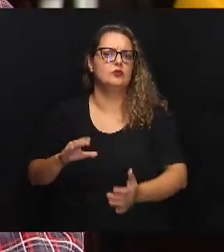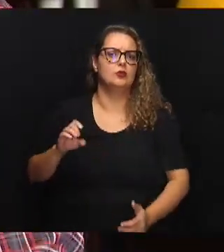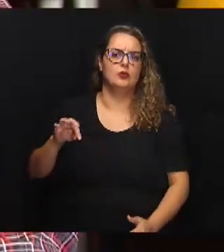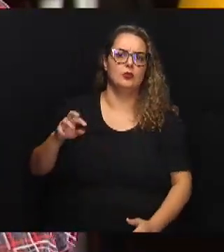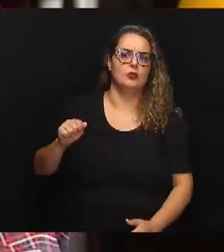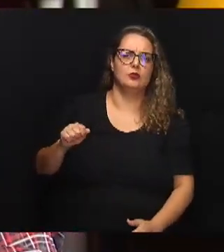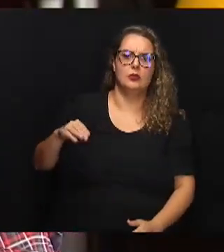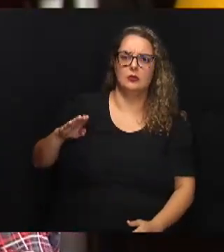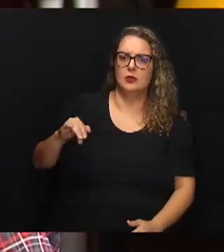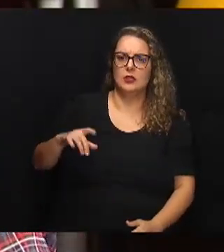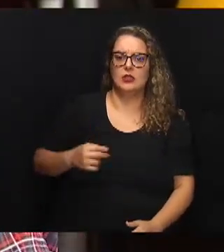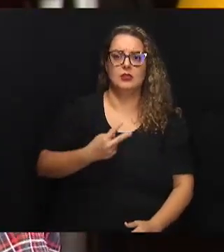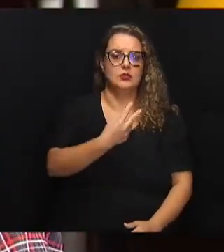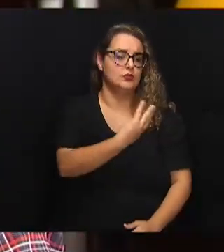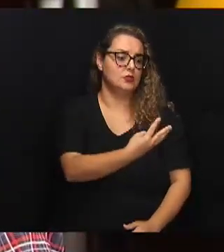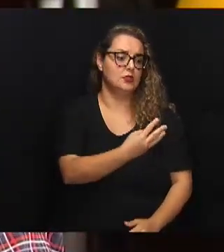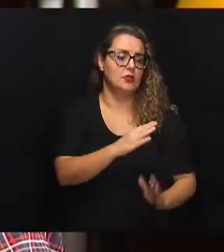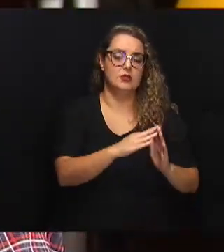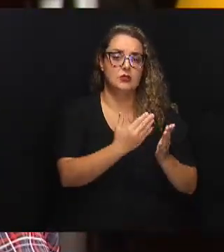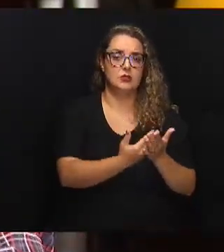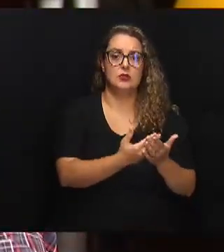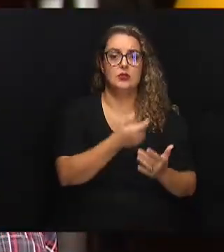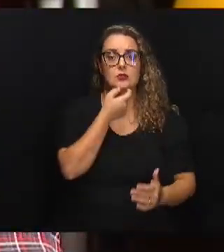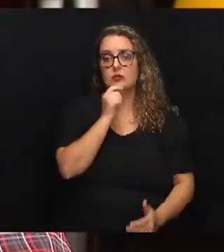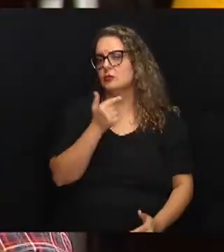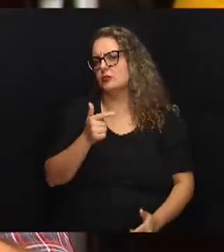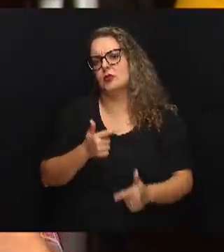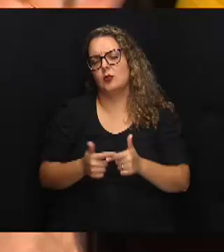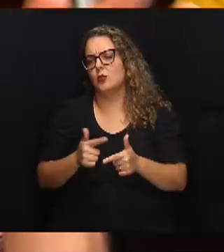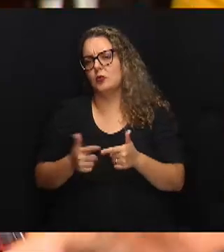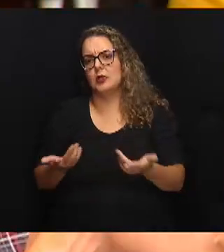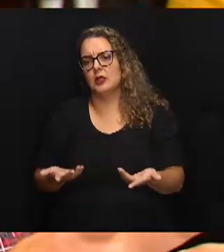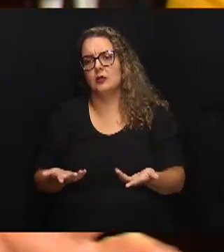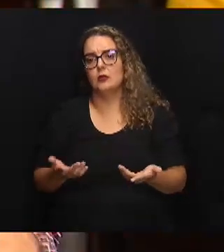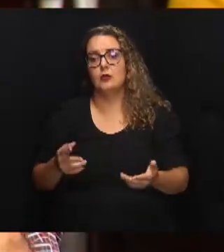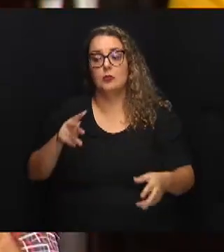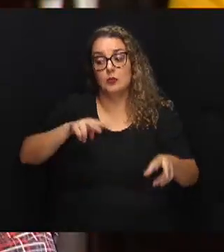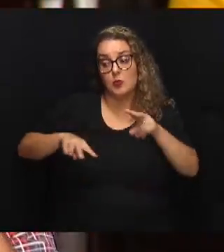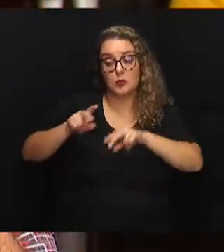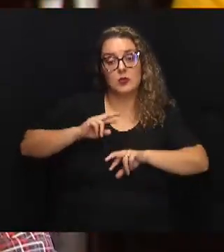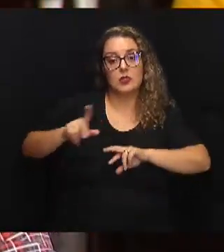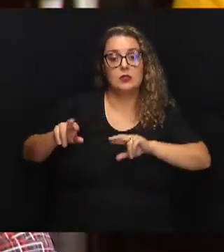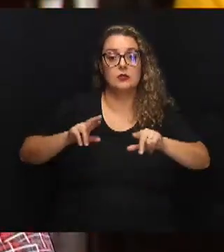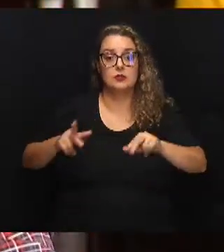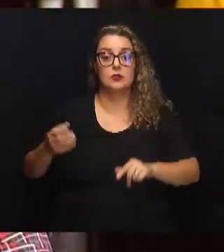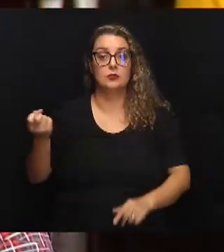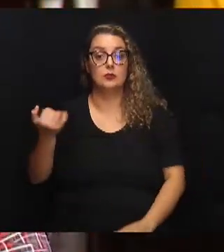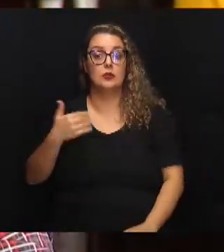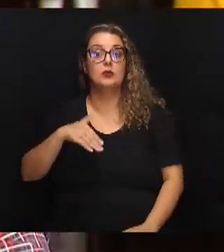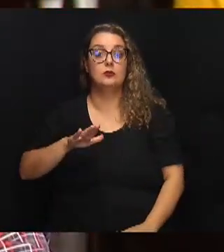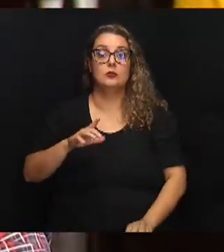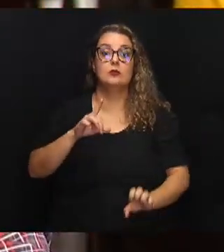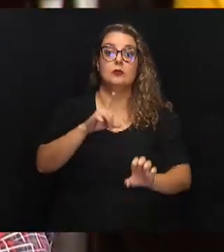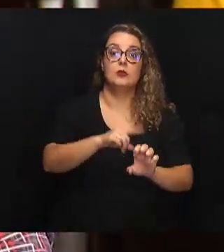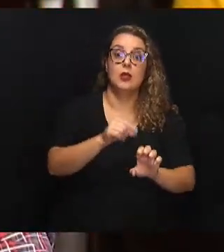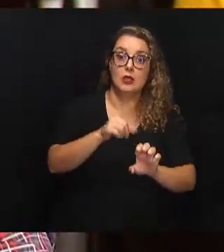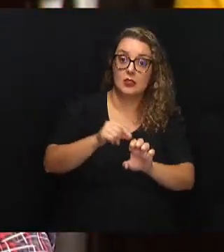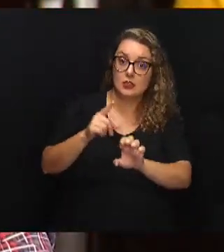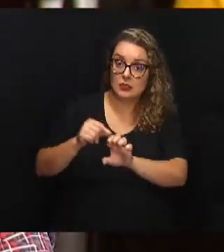escolas de inglês. Não tem nenhum problema em relação a isso, porque nós temos uma visão diferente. Quanto mais